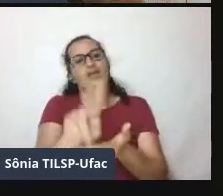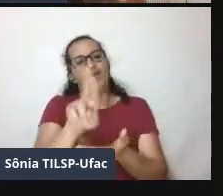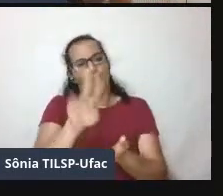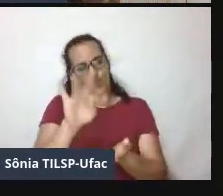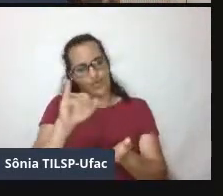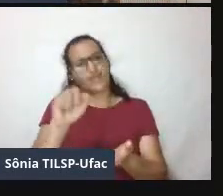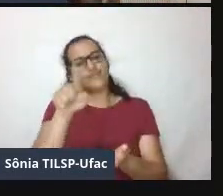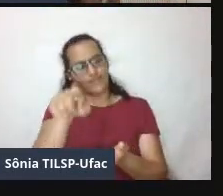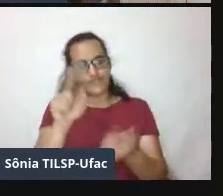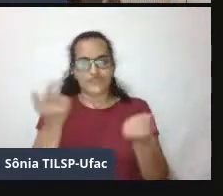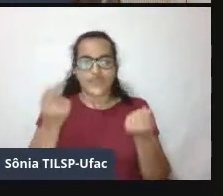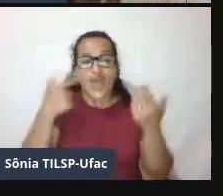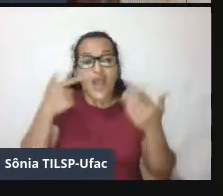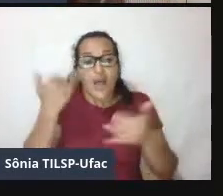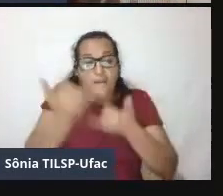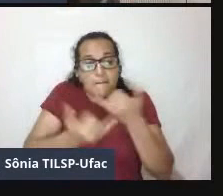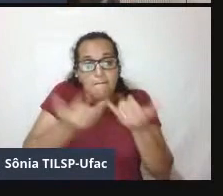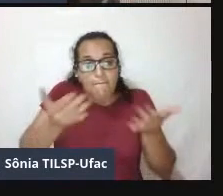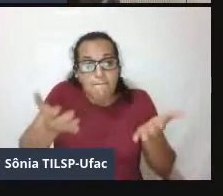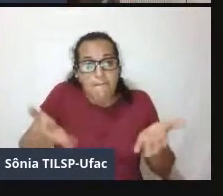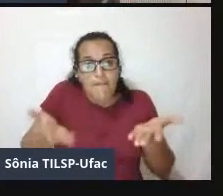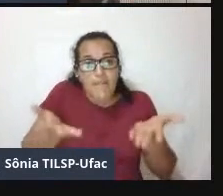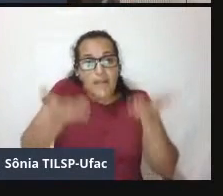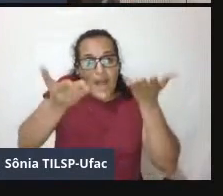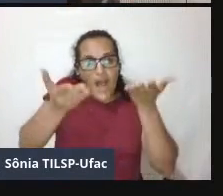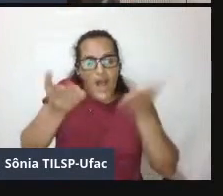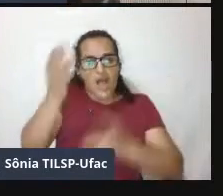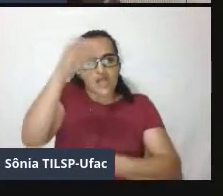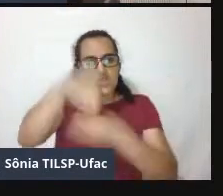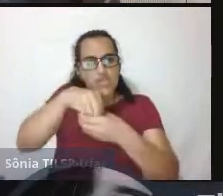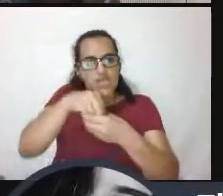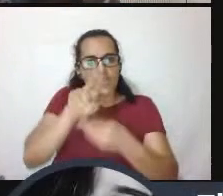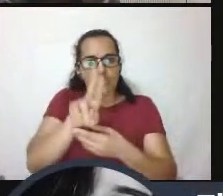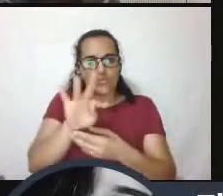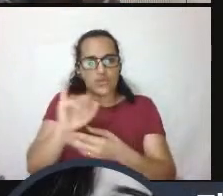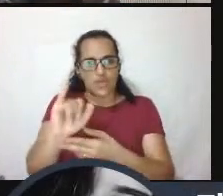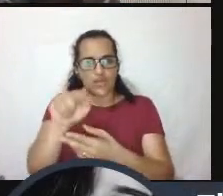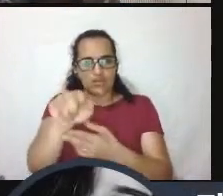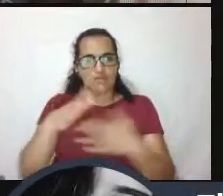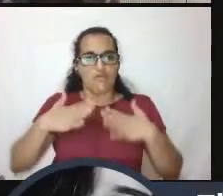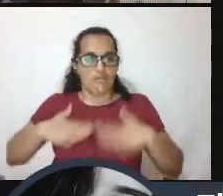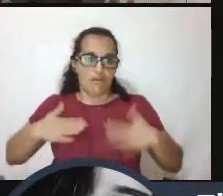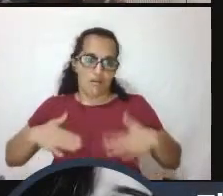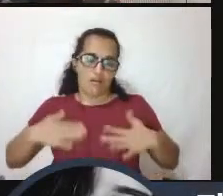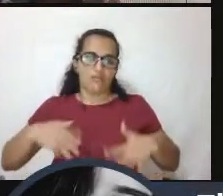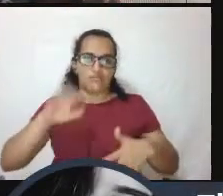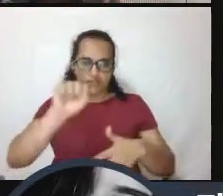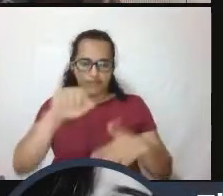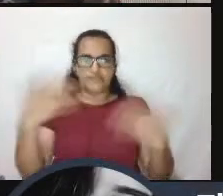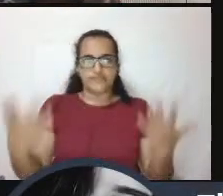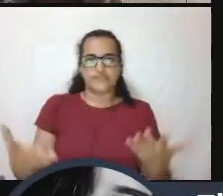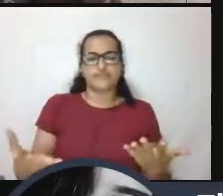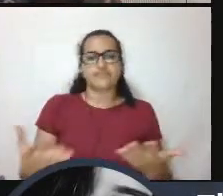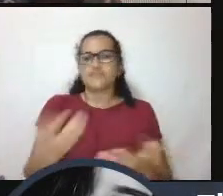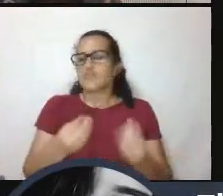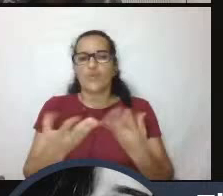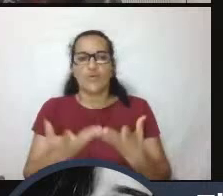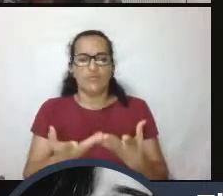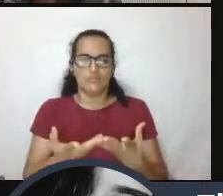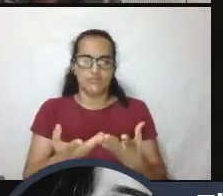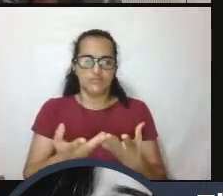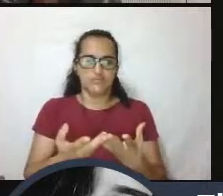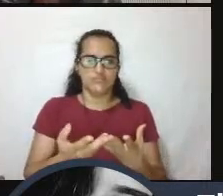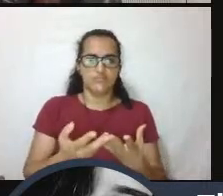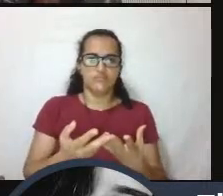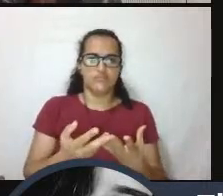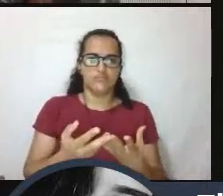para entreter e para fazer o período dela dentro da nossa unidade o mais tranquilo possível, o mais lúdico possível. Né? E uma outra